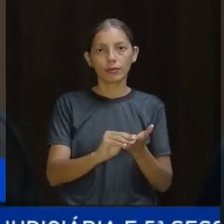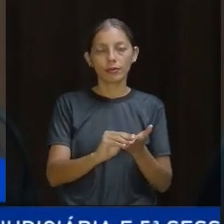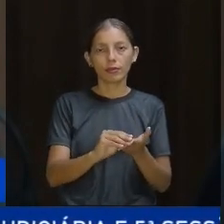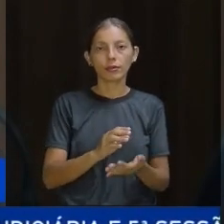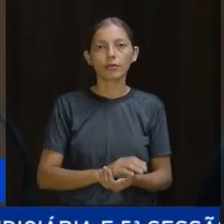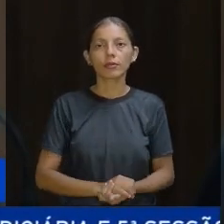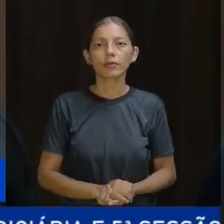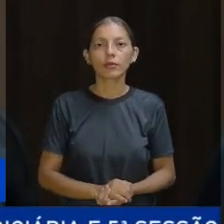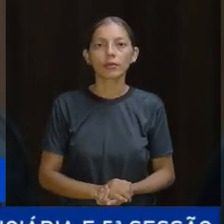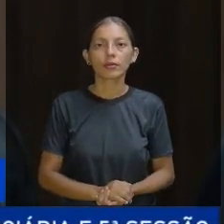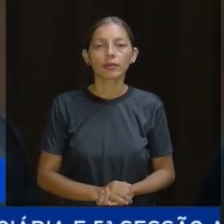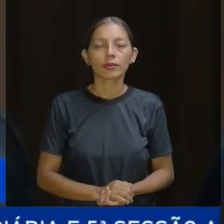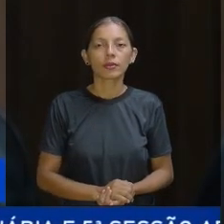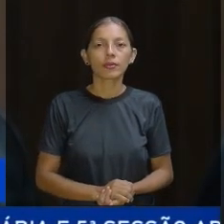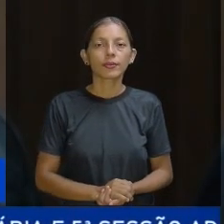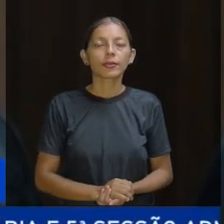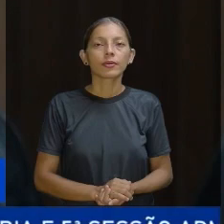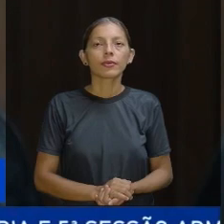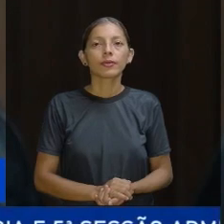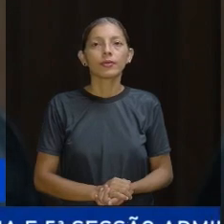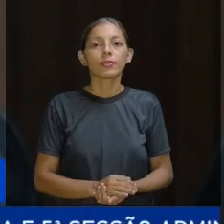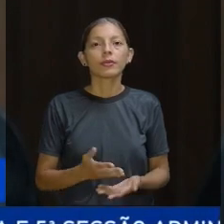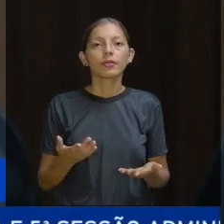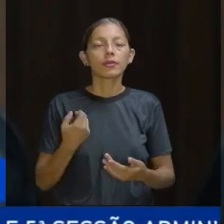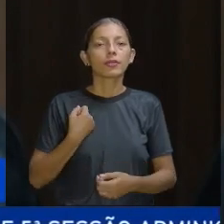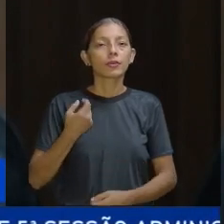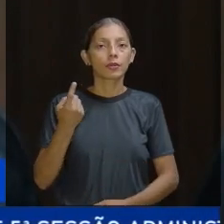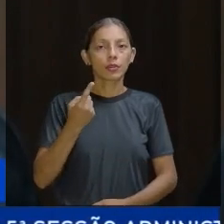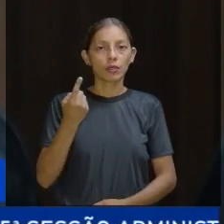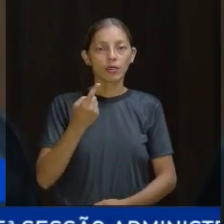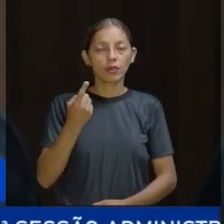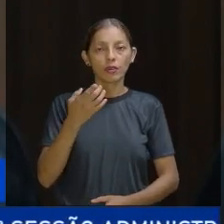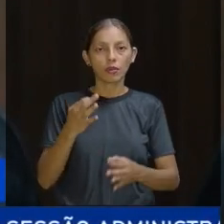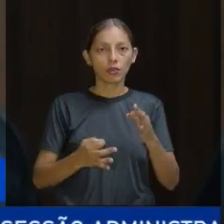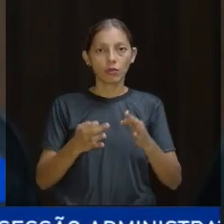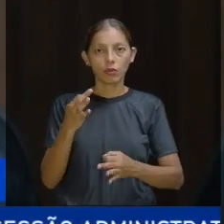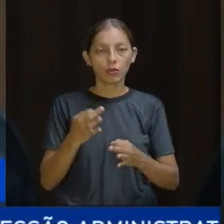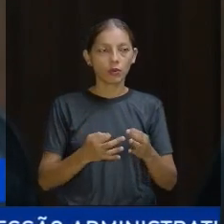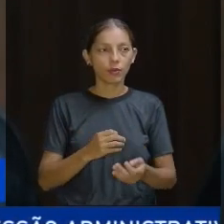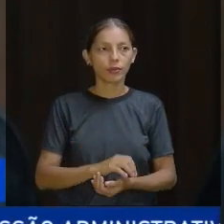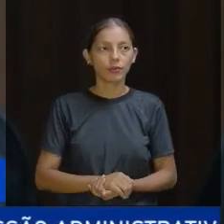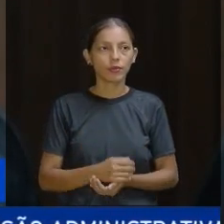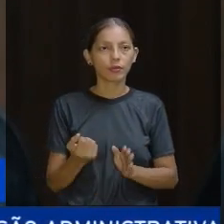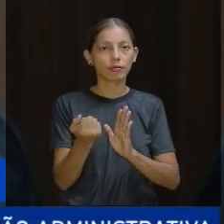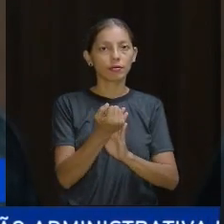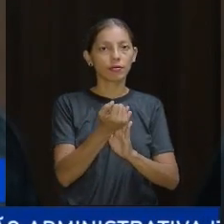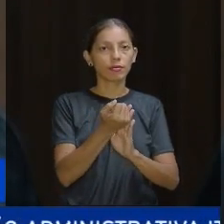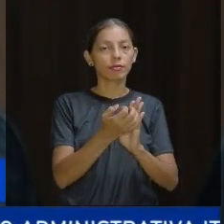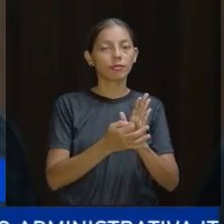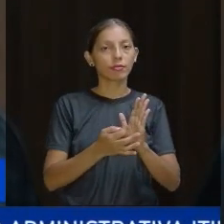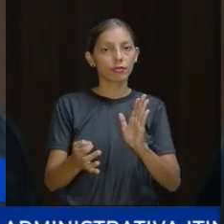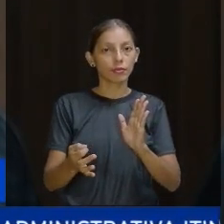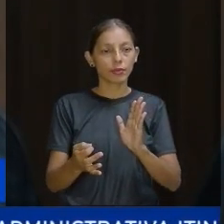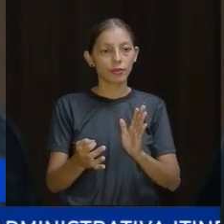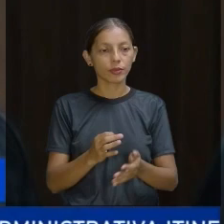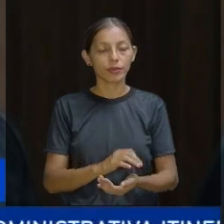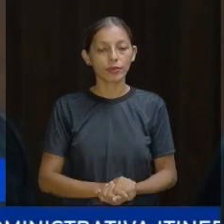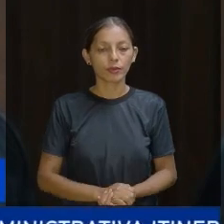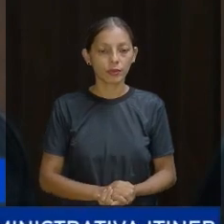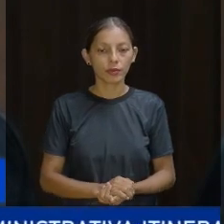ata aprovada. Em julgamento, item 1 da pauta é o embargo de declaração na prestação de contas